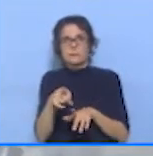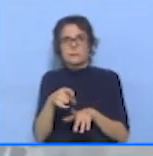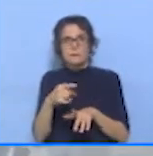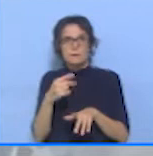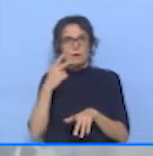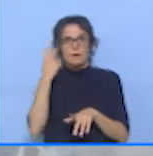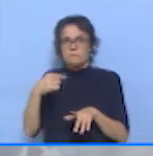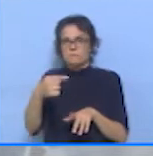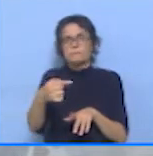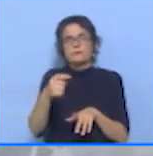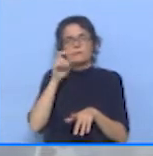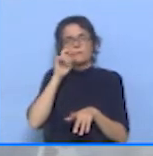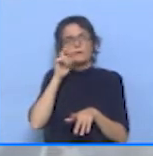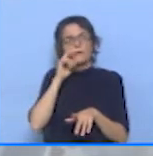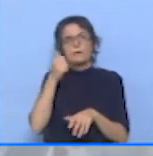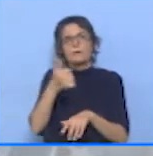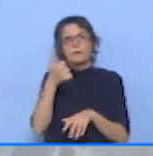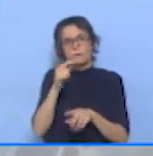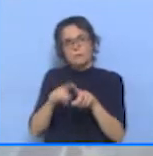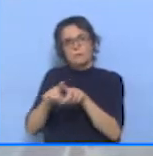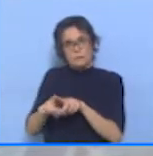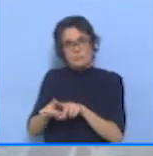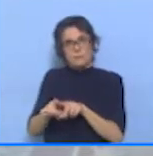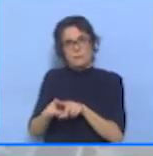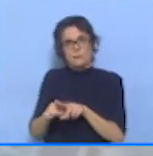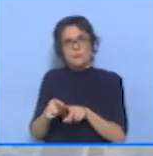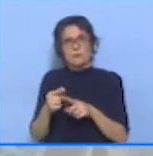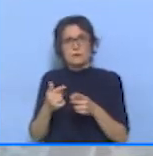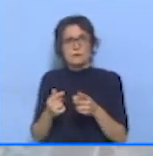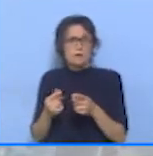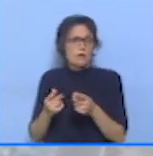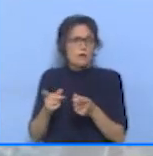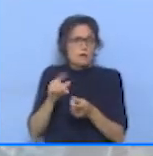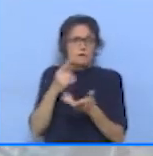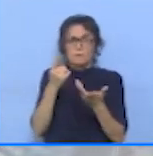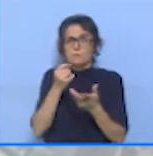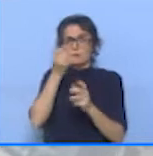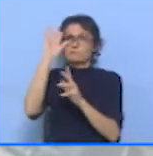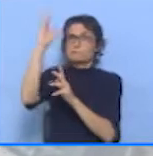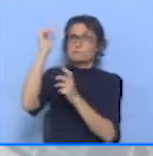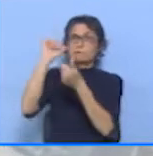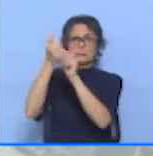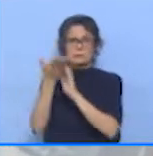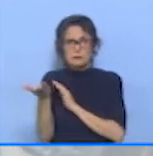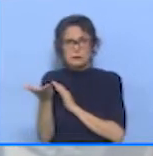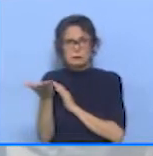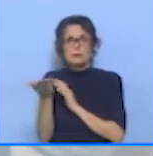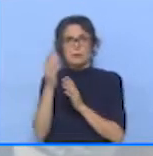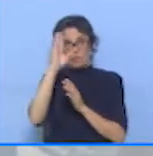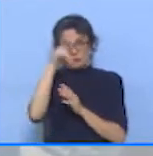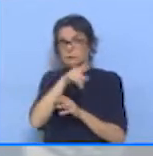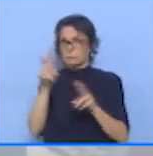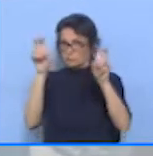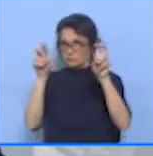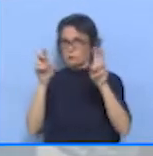viver da preservação da biodiversidade até, por exemplo, às próprias alterações climáticas, que são agora o grande